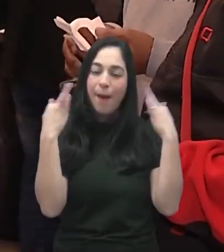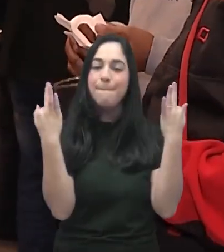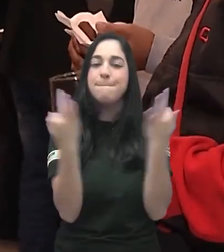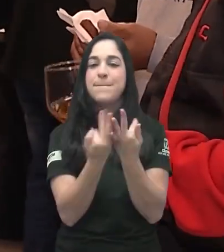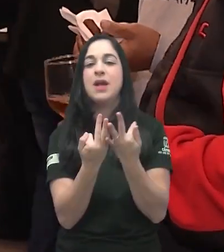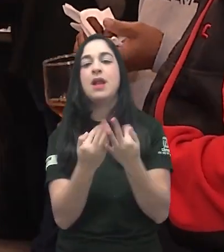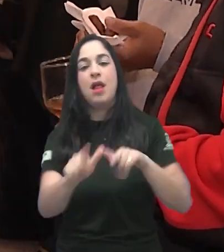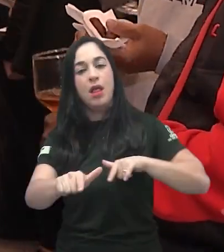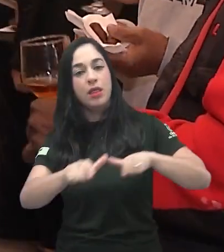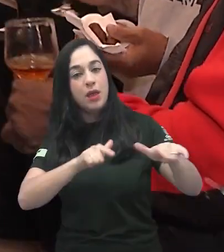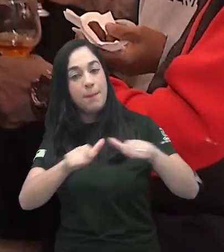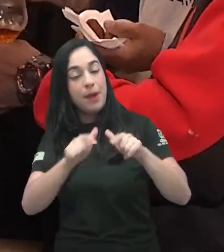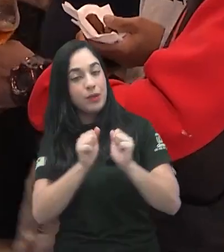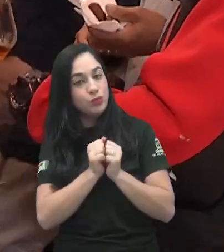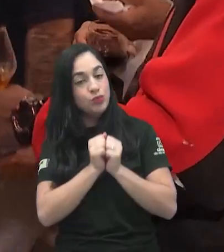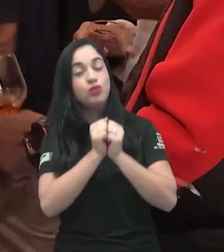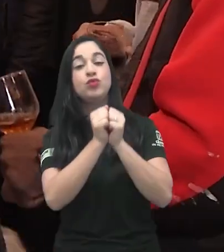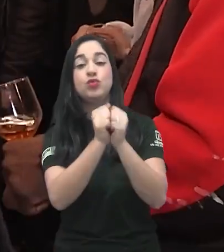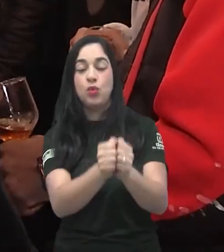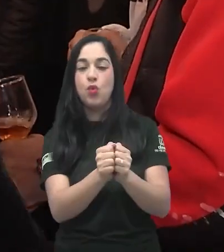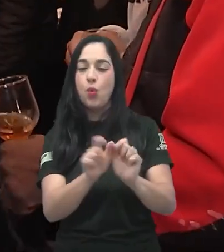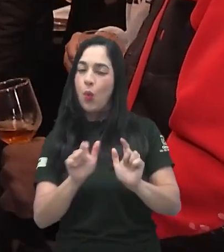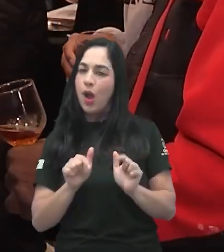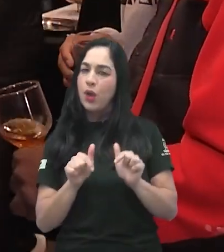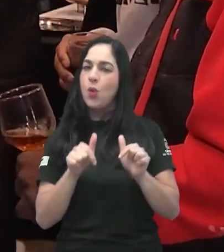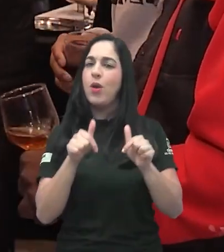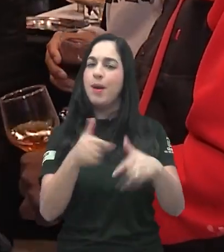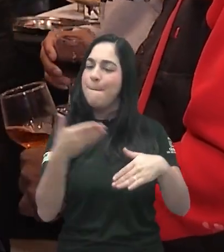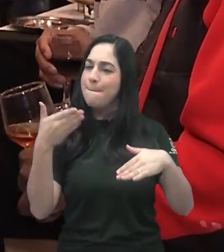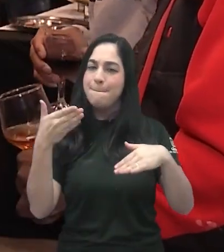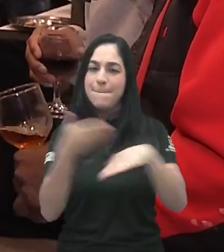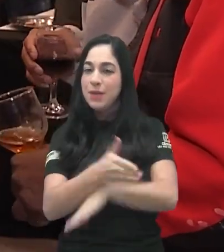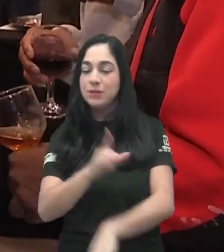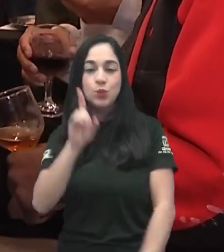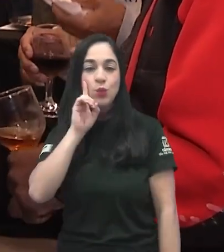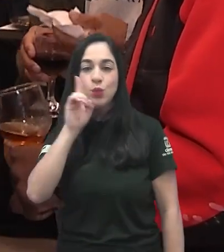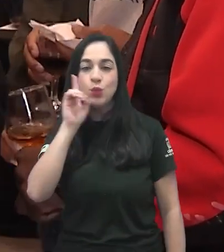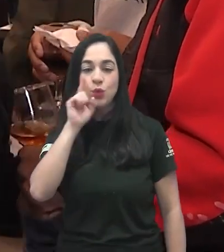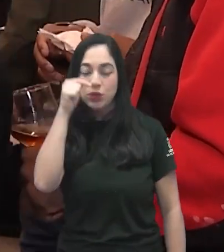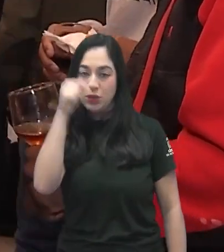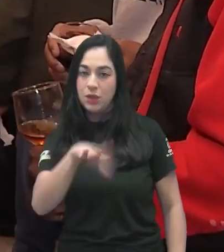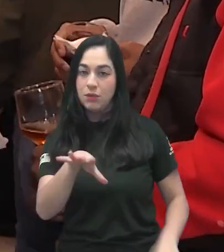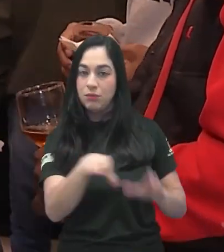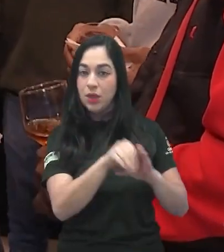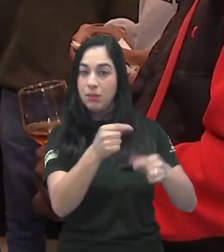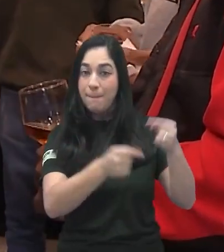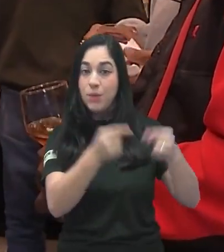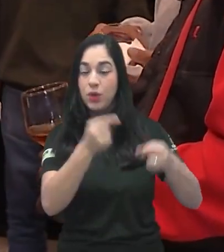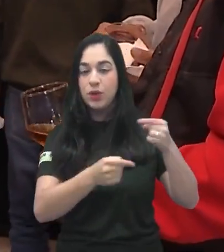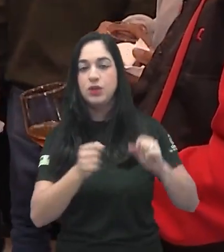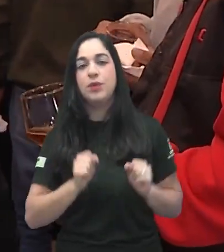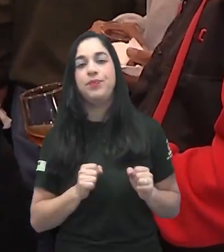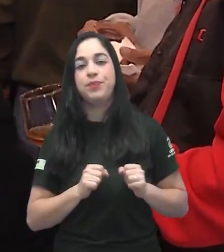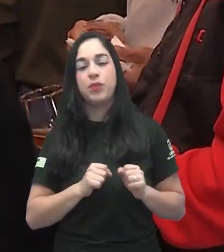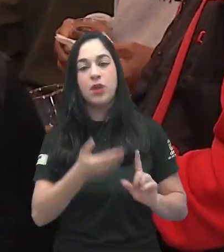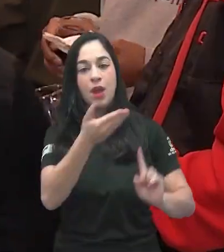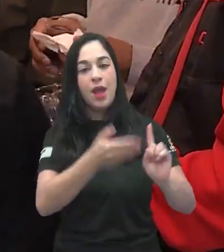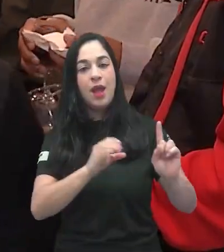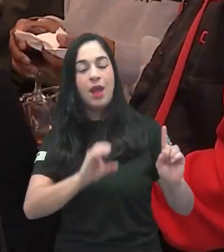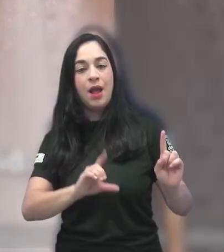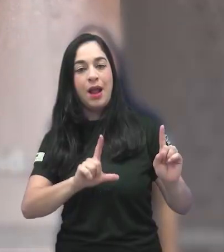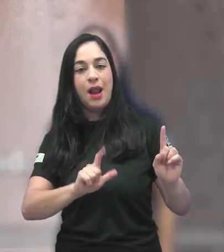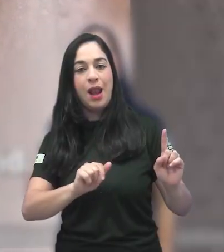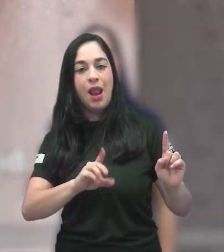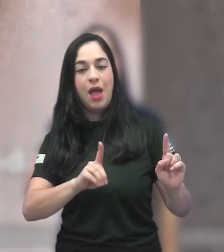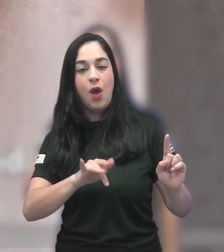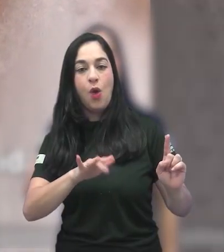trabalho coletivo, né? A formação da família, essa atuação, essa participação cotidiana na